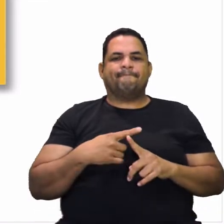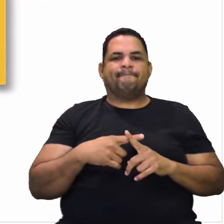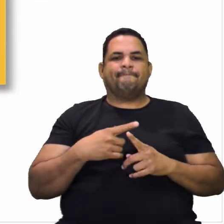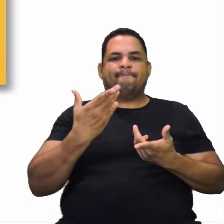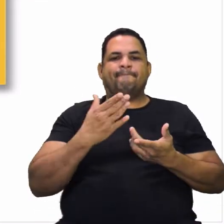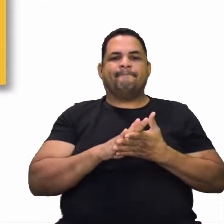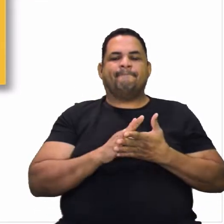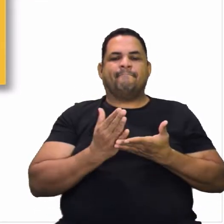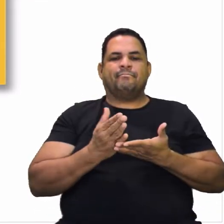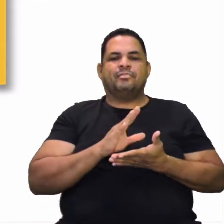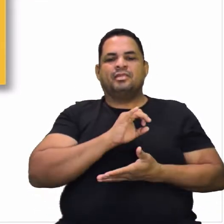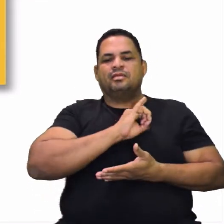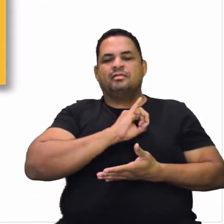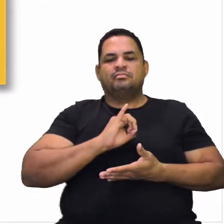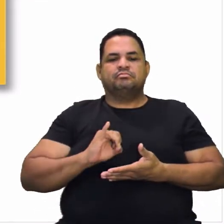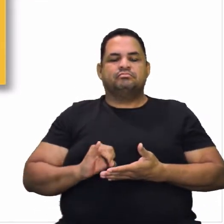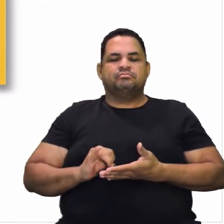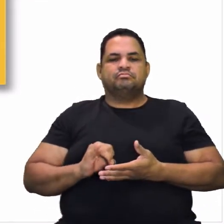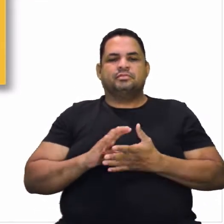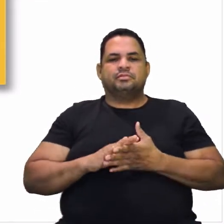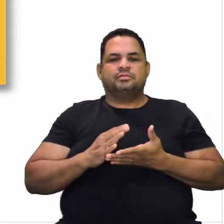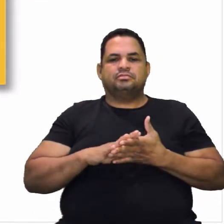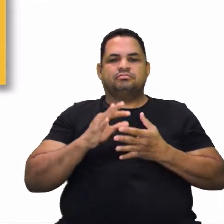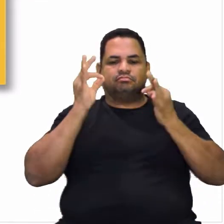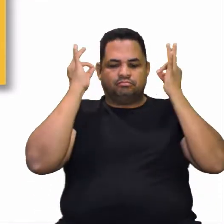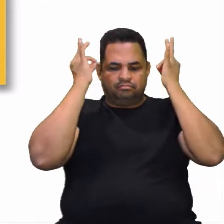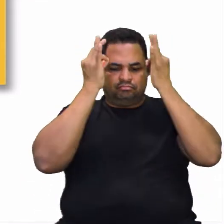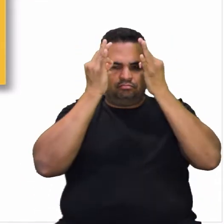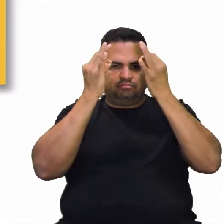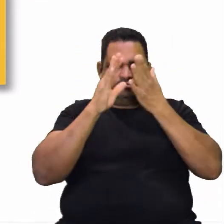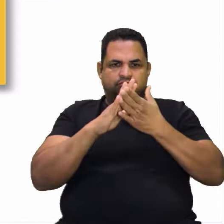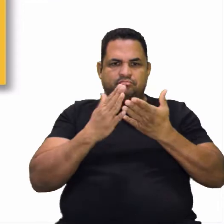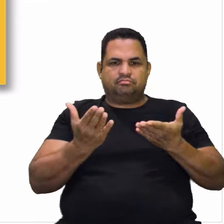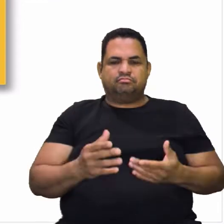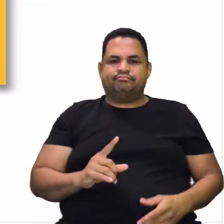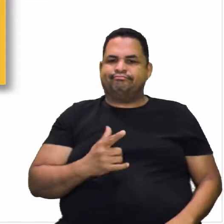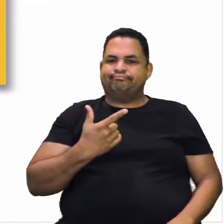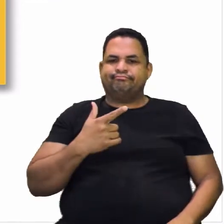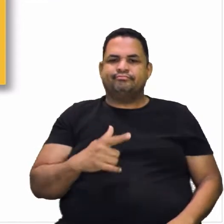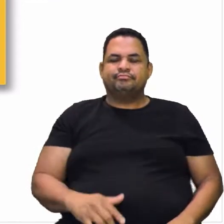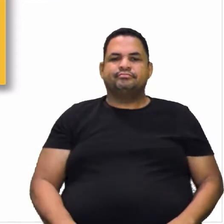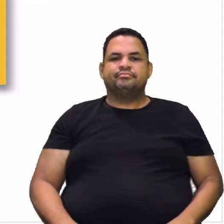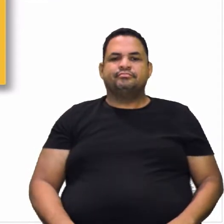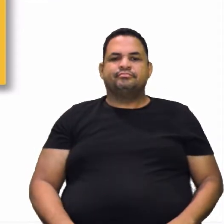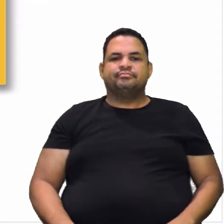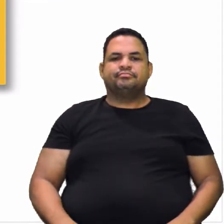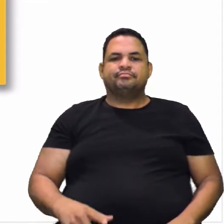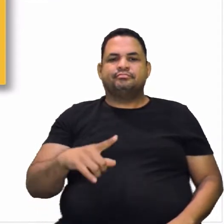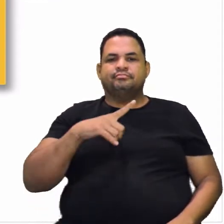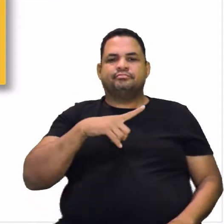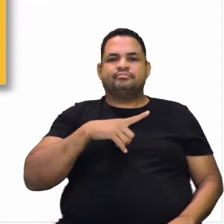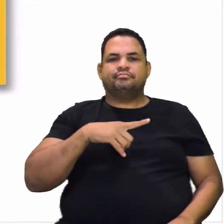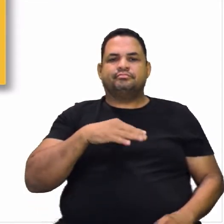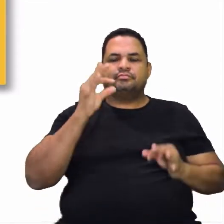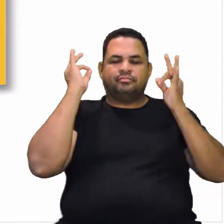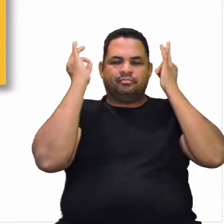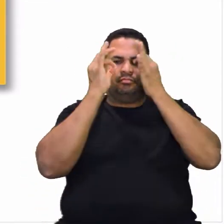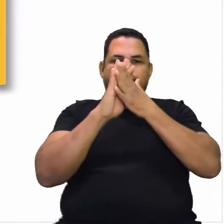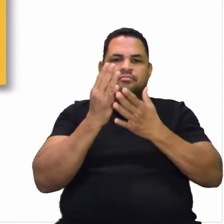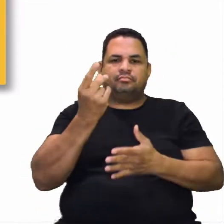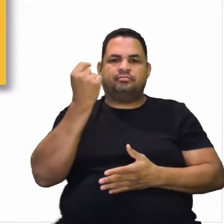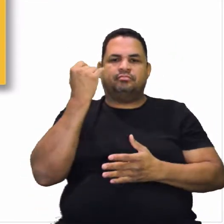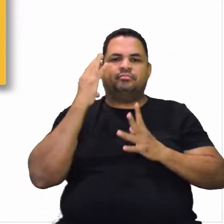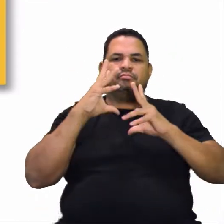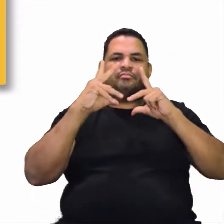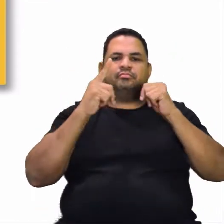Império Grego? Não, não teve império, igualmente os outros povos. Mas teve a Grécia Antiga, ela vai ter todos